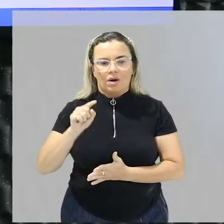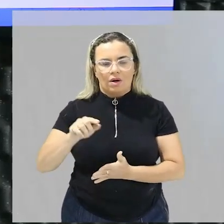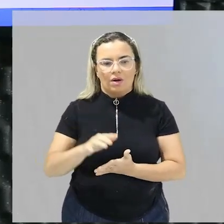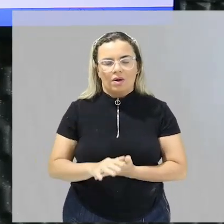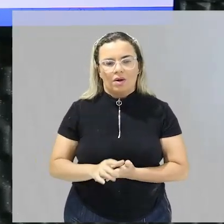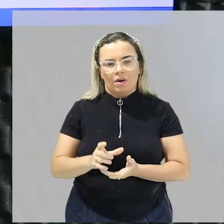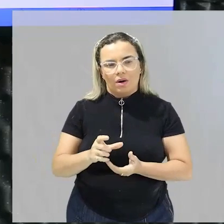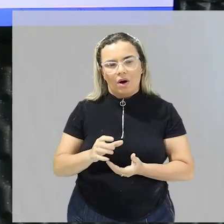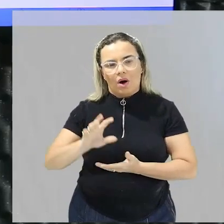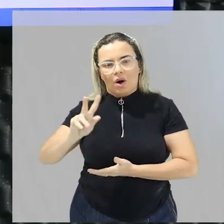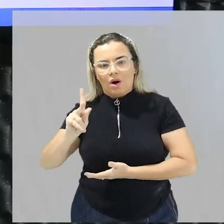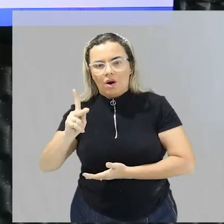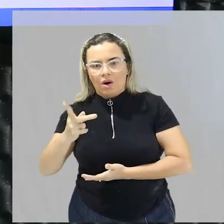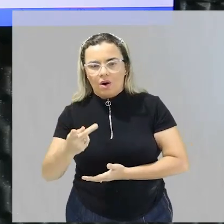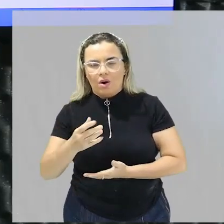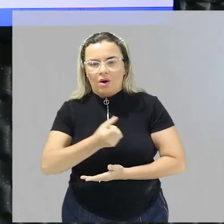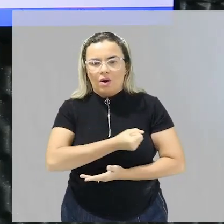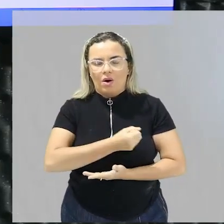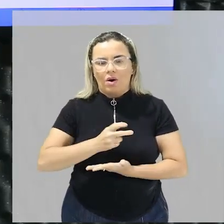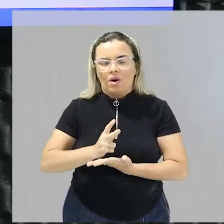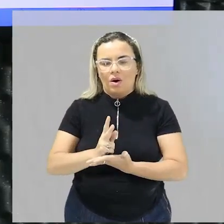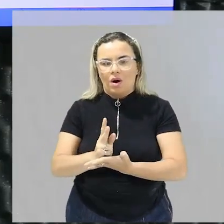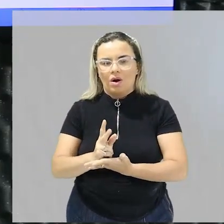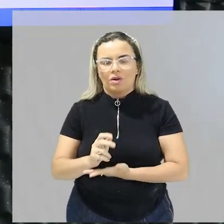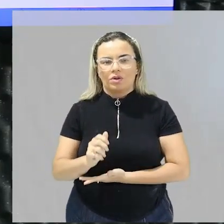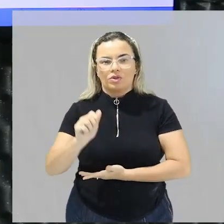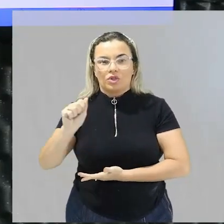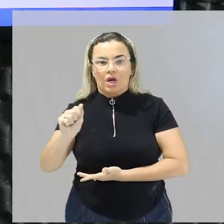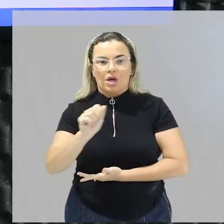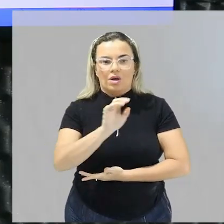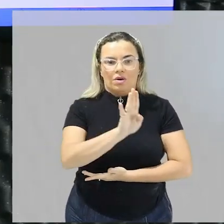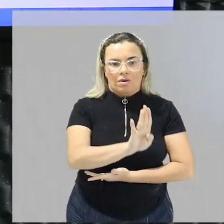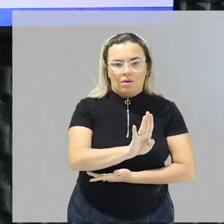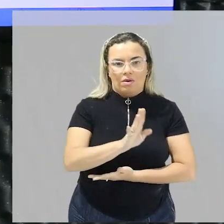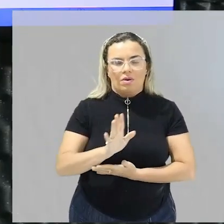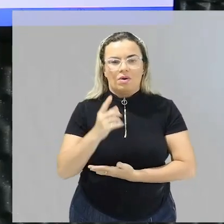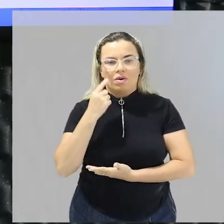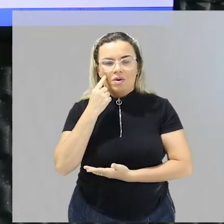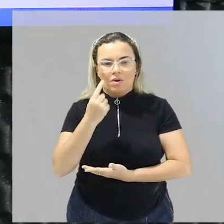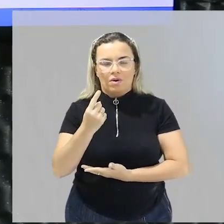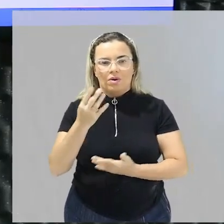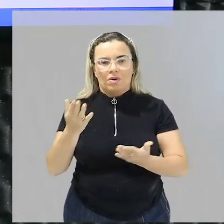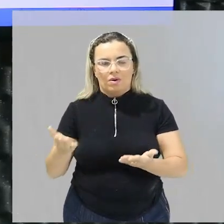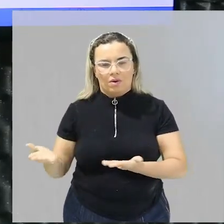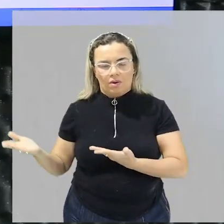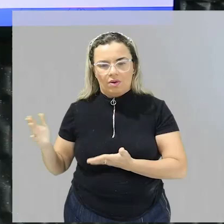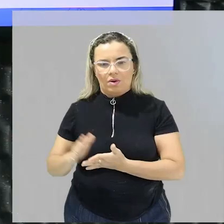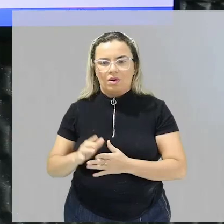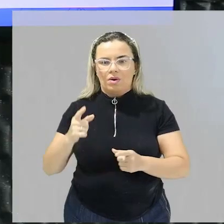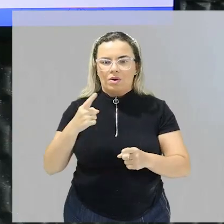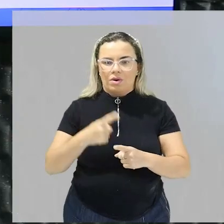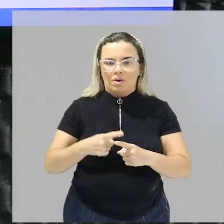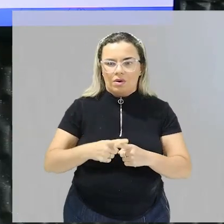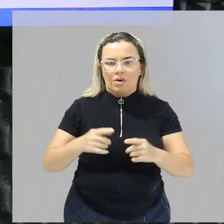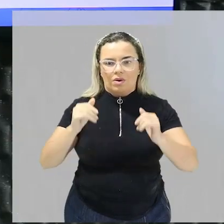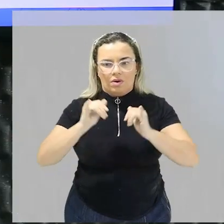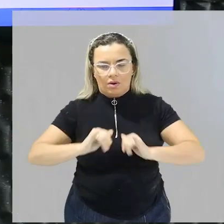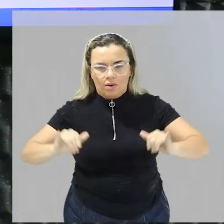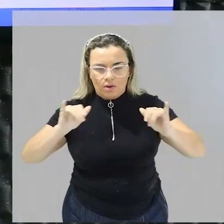H como sendo o quociente de A por B. Então, veja, aqui, ó, já fica atento porque ele deu uma